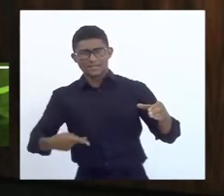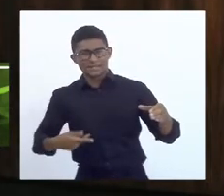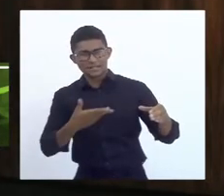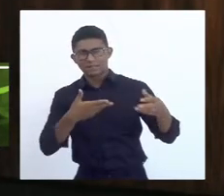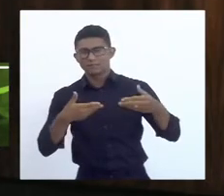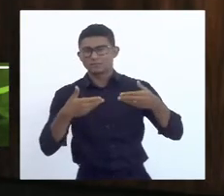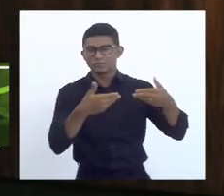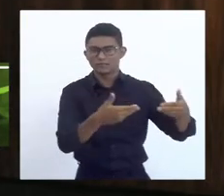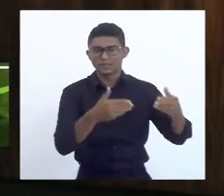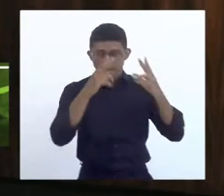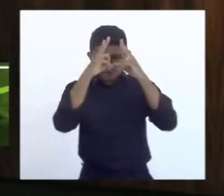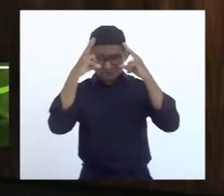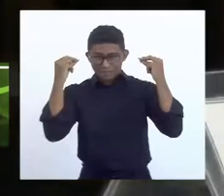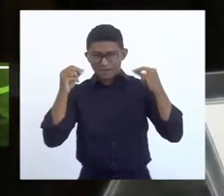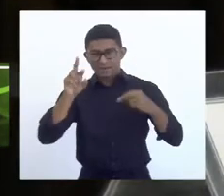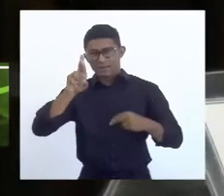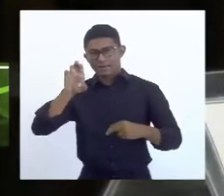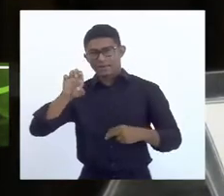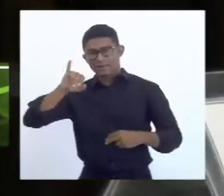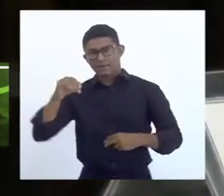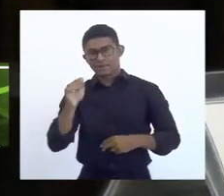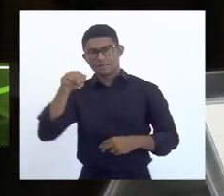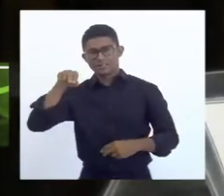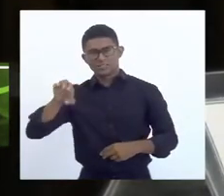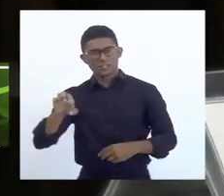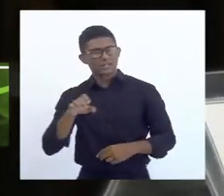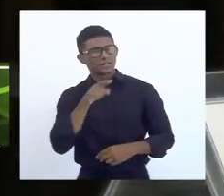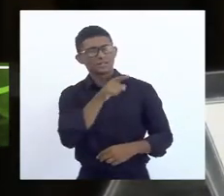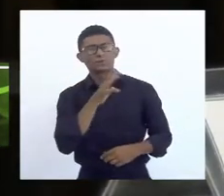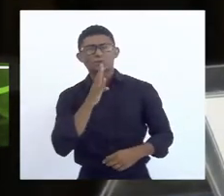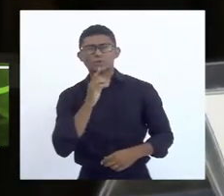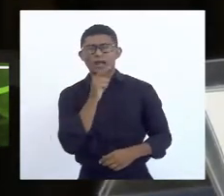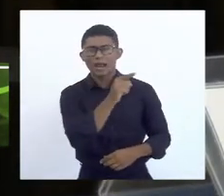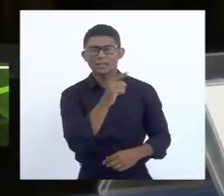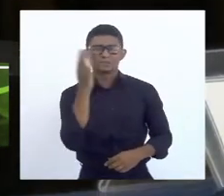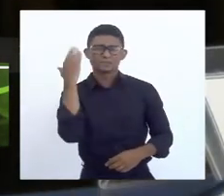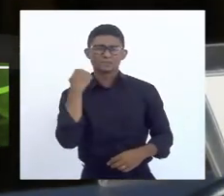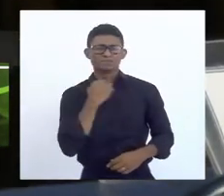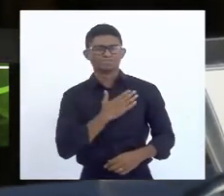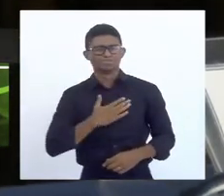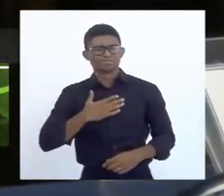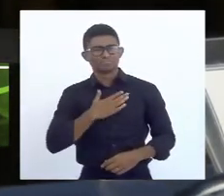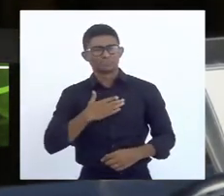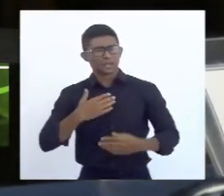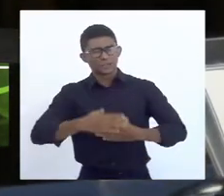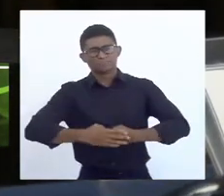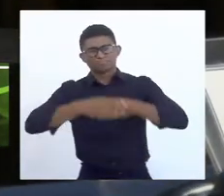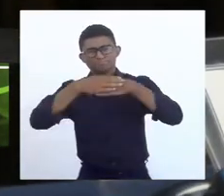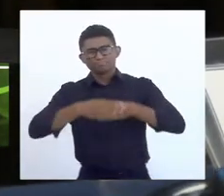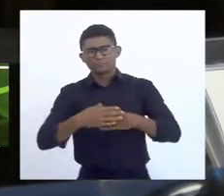estadual, a enfermeira Rejane, que eu tive o prazer de conhecer. E, cumprimentando ela, eu cumprimento toda a mesa e os